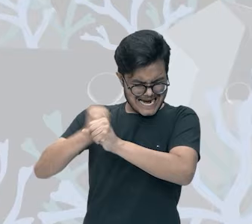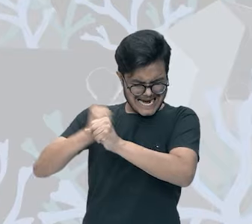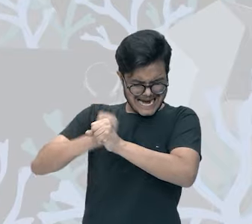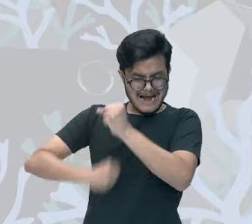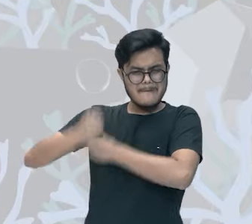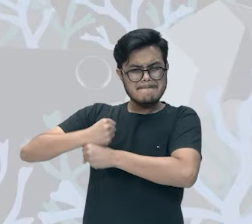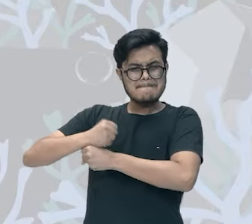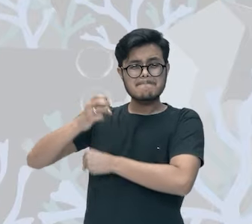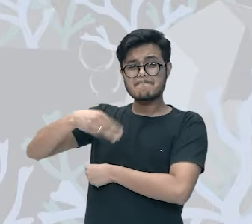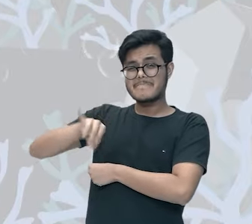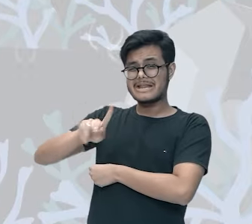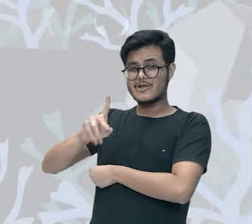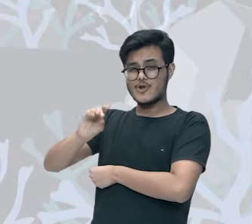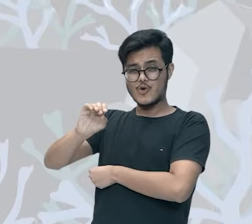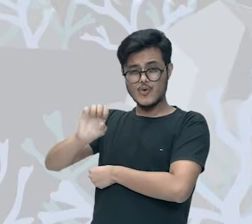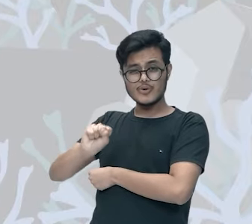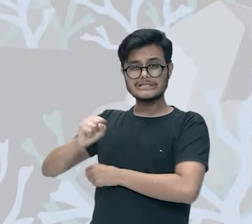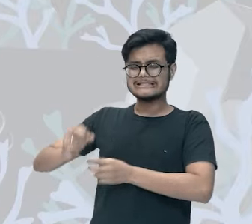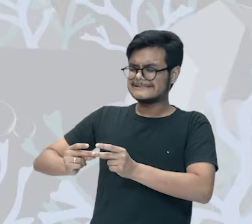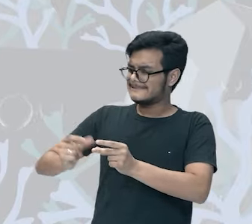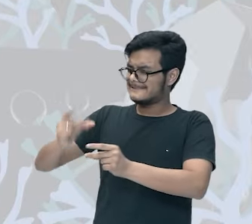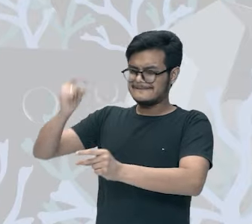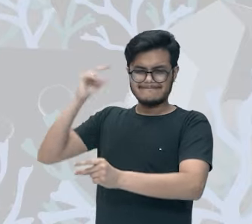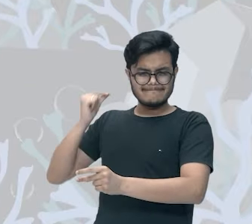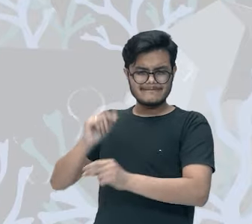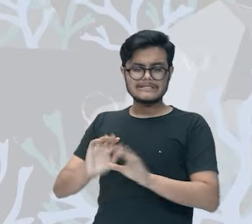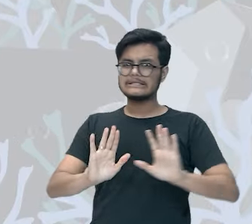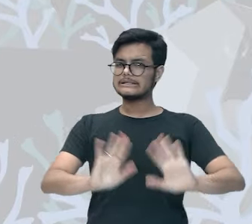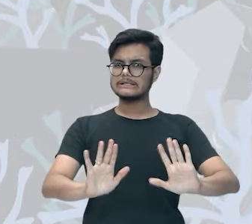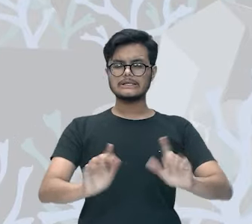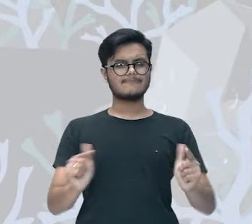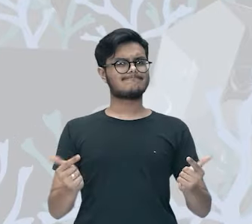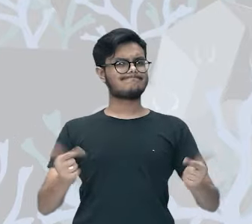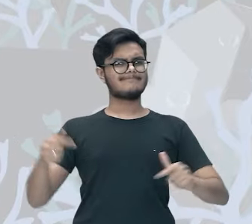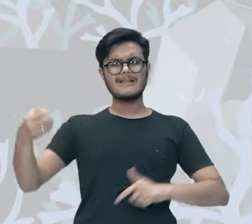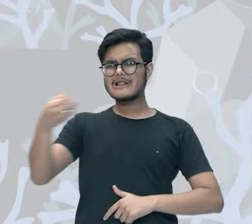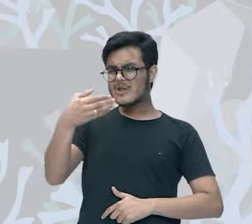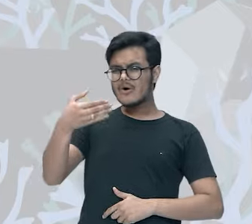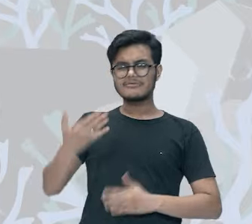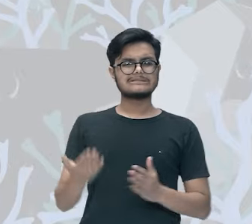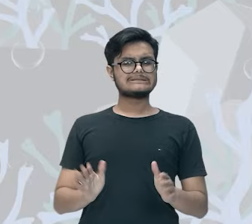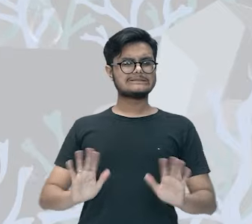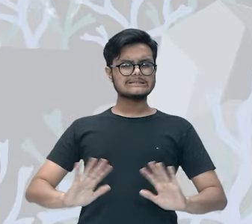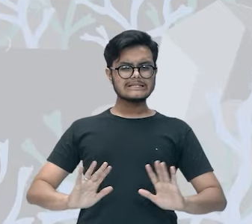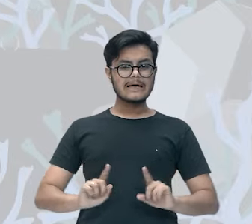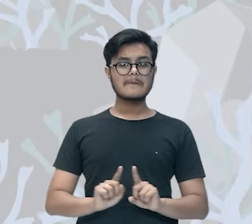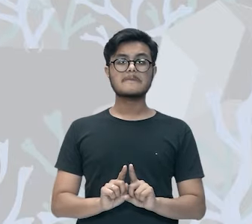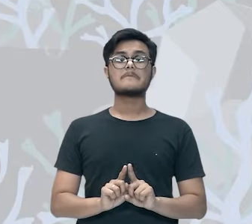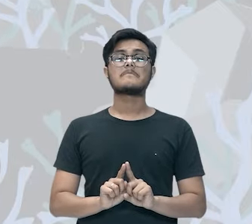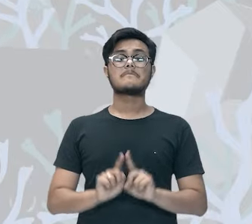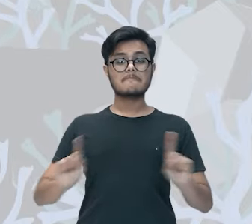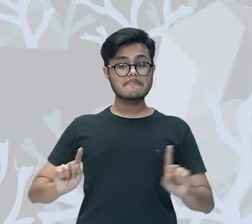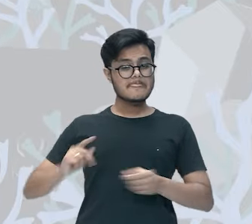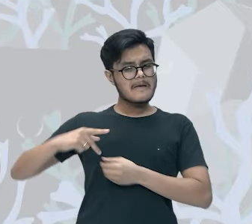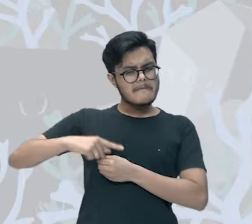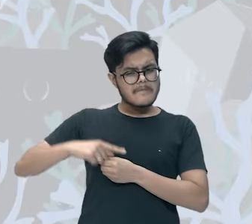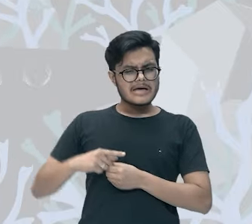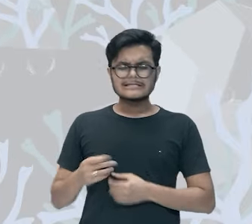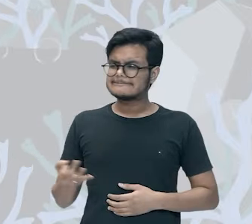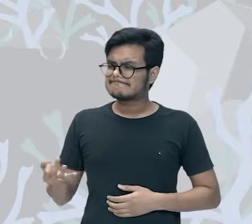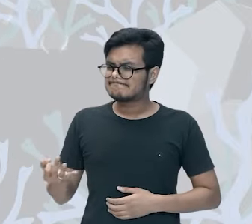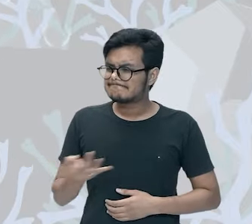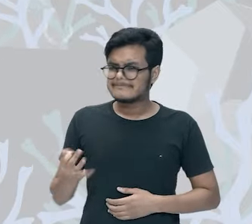se constituir. Por isso, não se conseguiria produzir novas jazidas, o que caracteriza o petróleo como uma